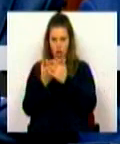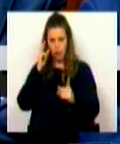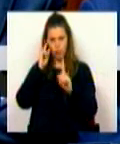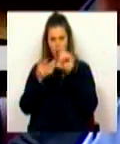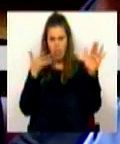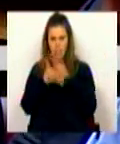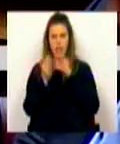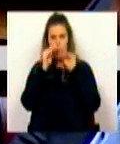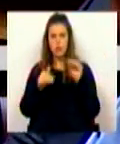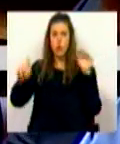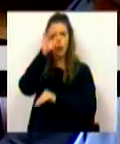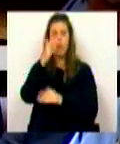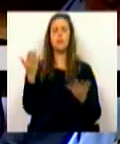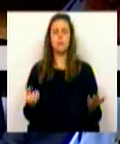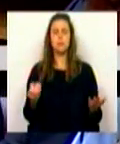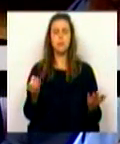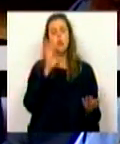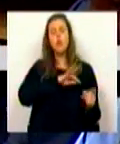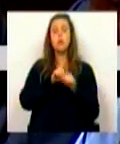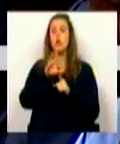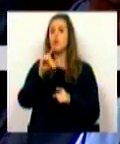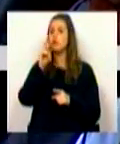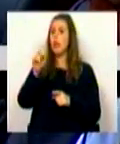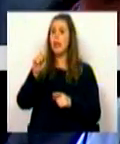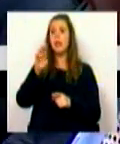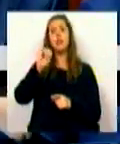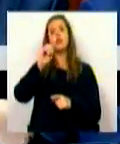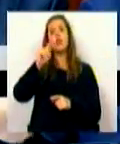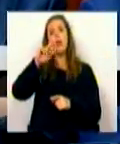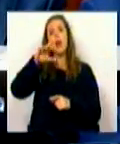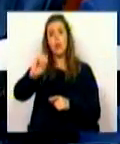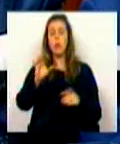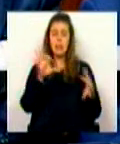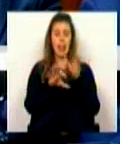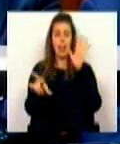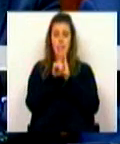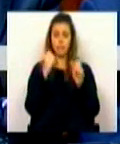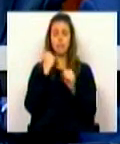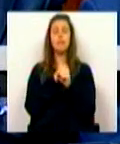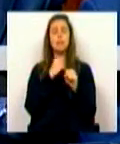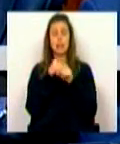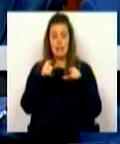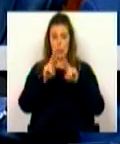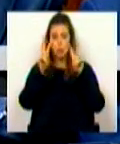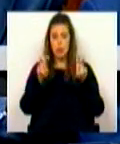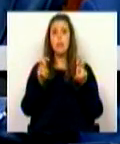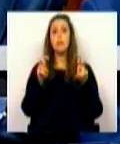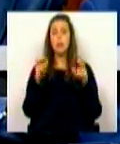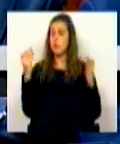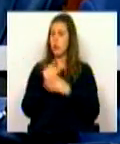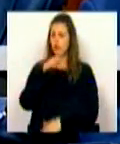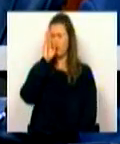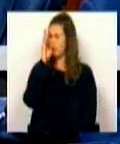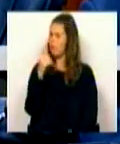acesso ao ensino superior. Sr. Deputado José Soeiro, em matéria de legislação laboral, é um tema relativamente ao qual